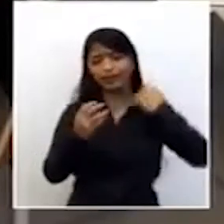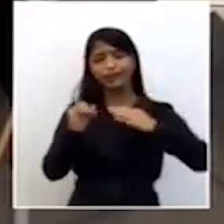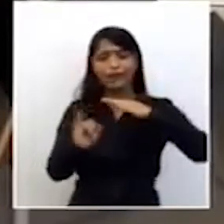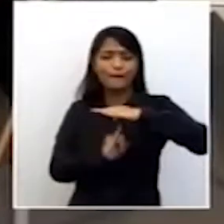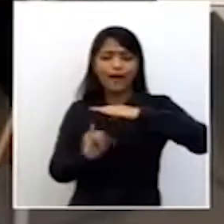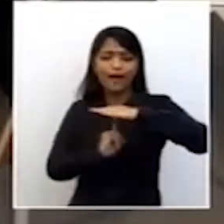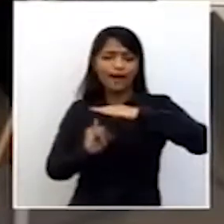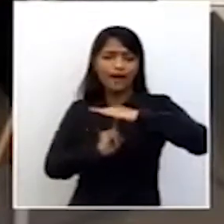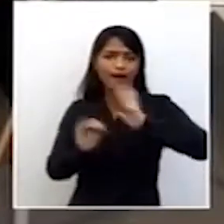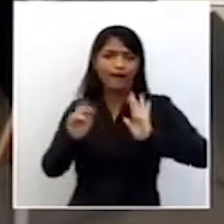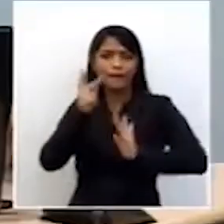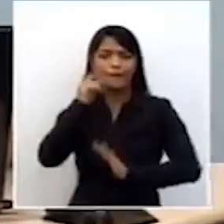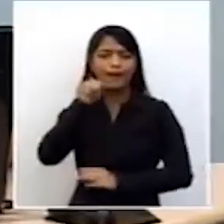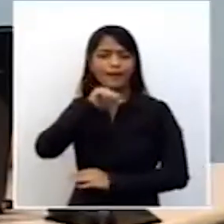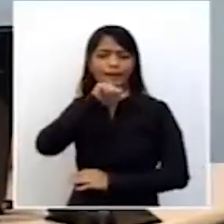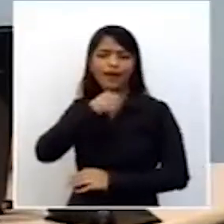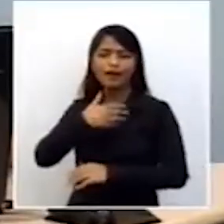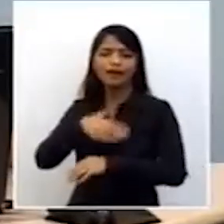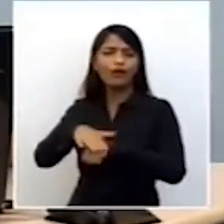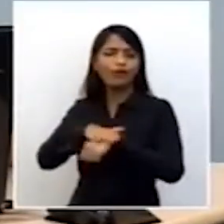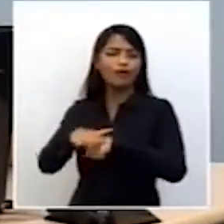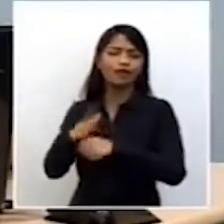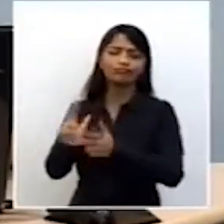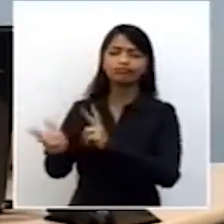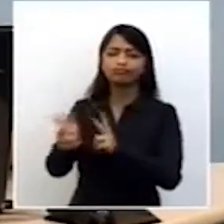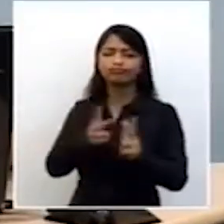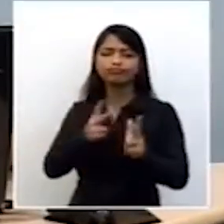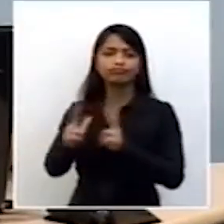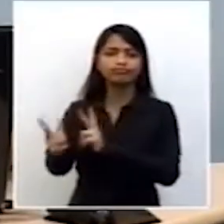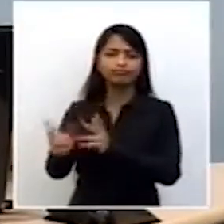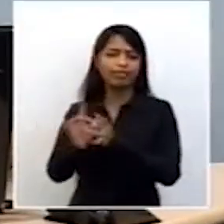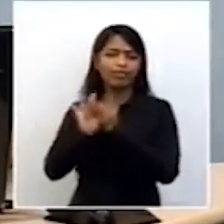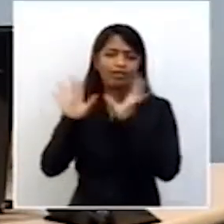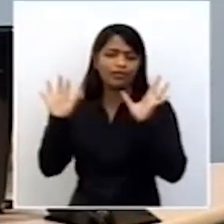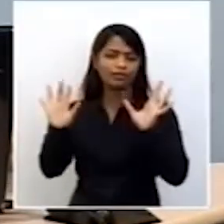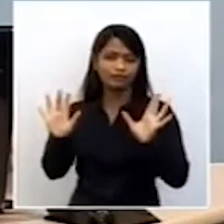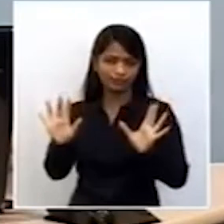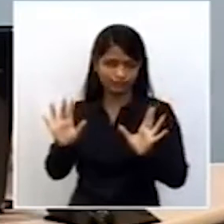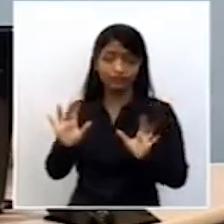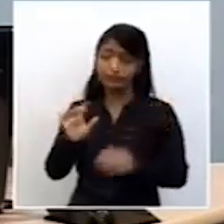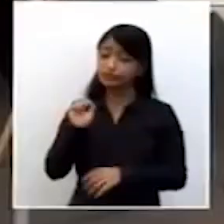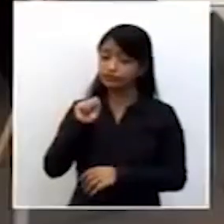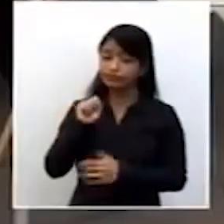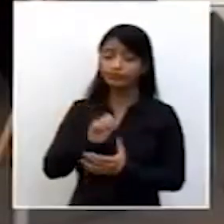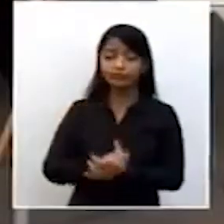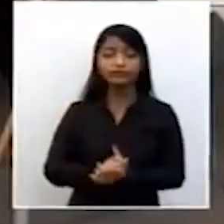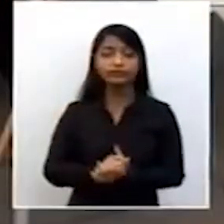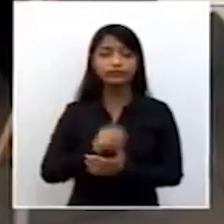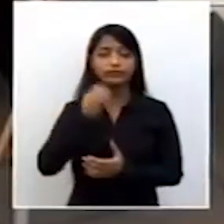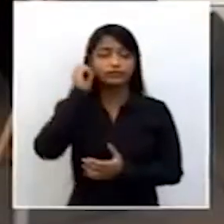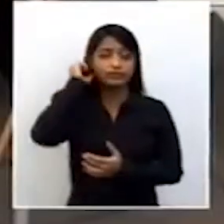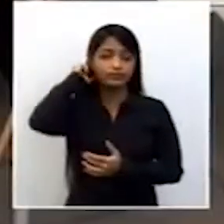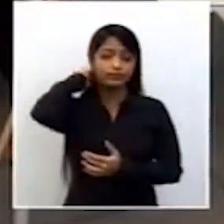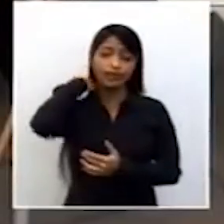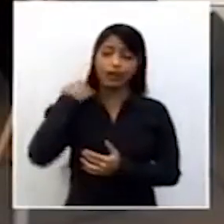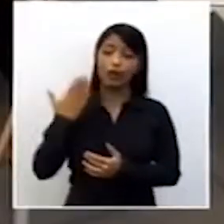bem, você é informal, depende da família, de como é a cultura também, né, André? Sim, exatamente. Então, vamos lá.